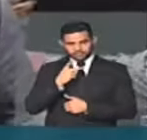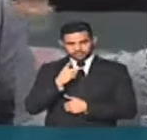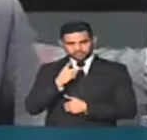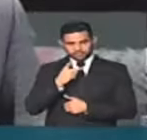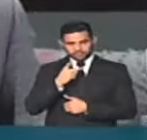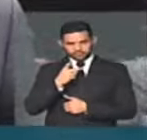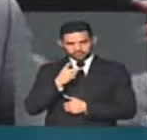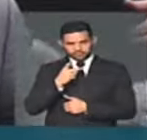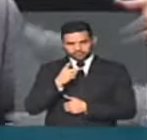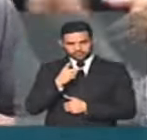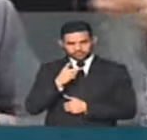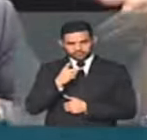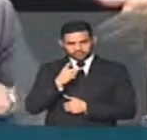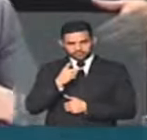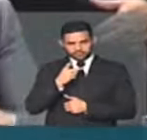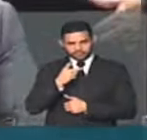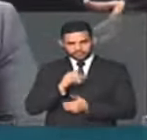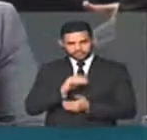senhor presidente.